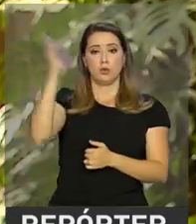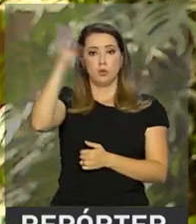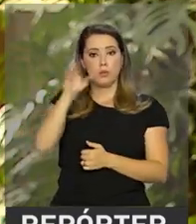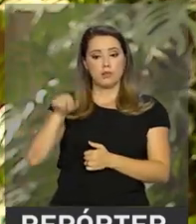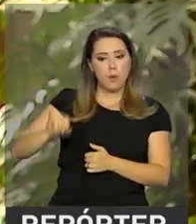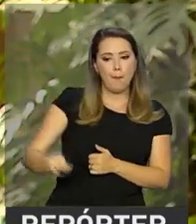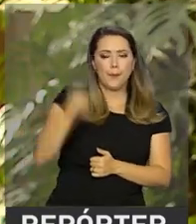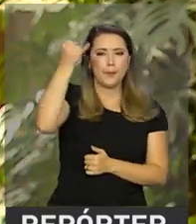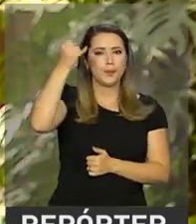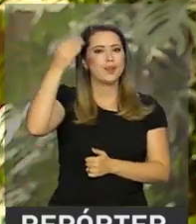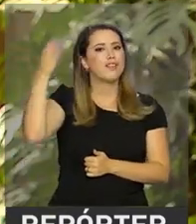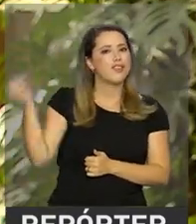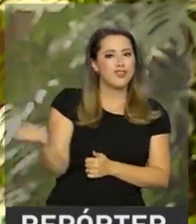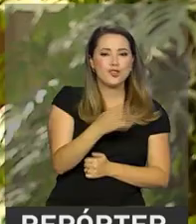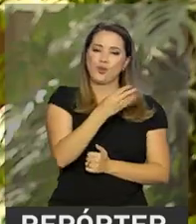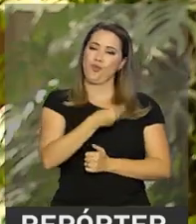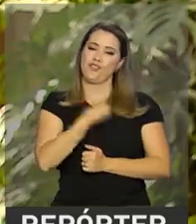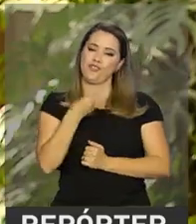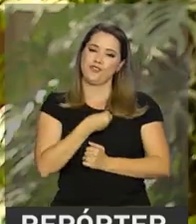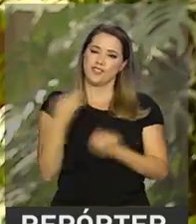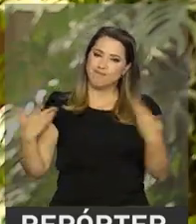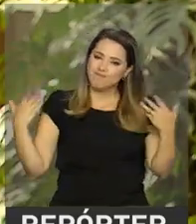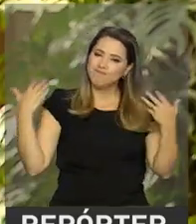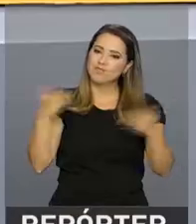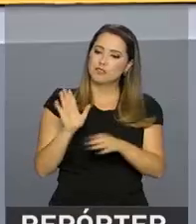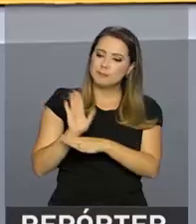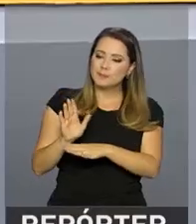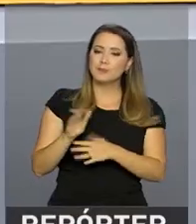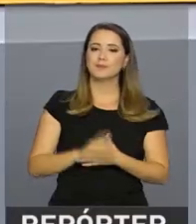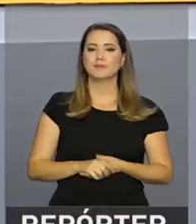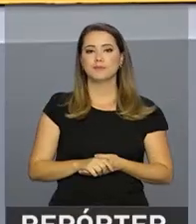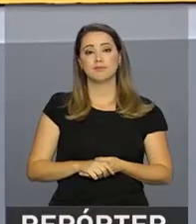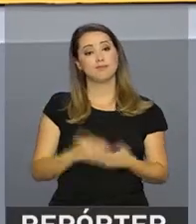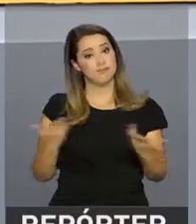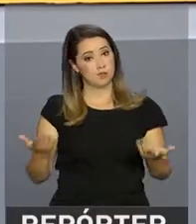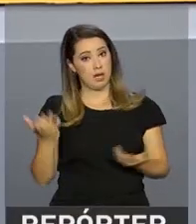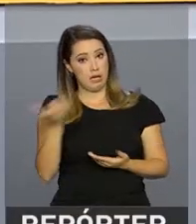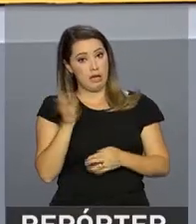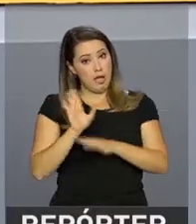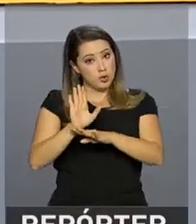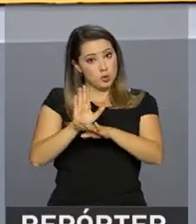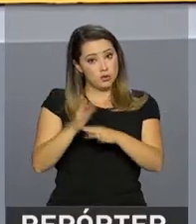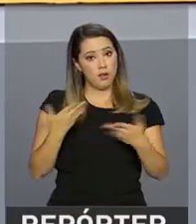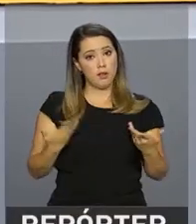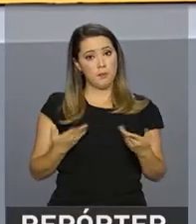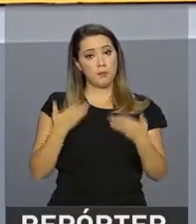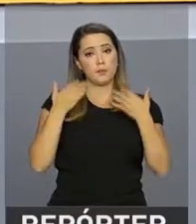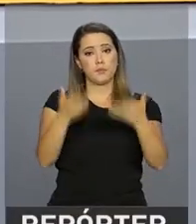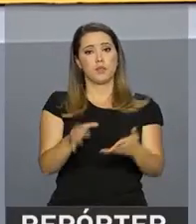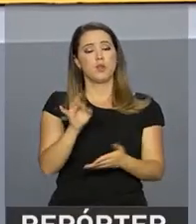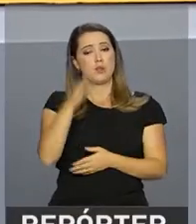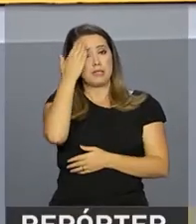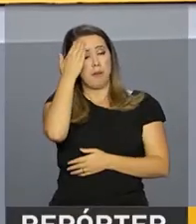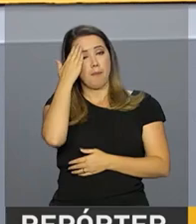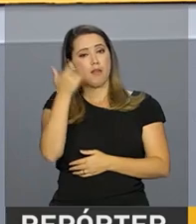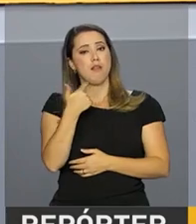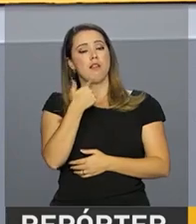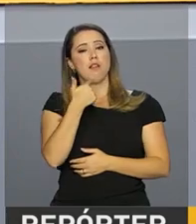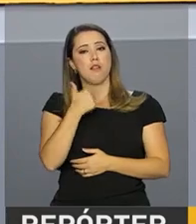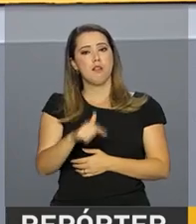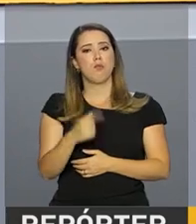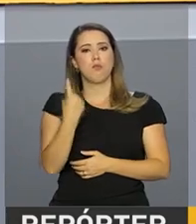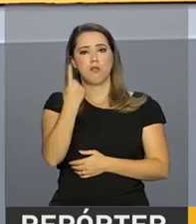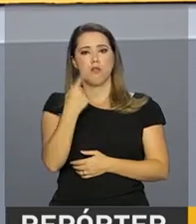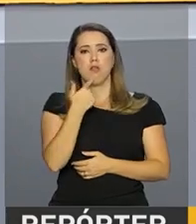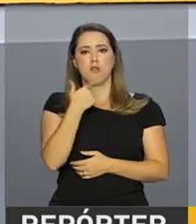oportunidade uma vida nova e fazer parte disso ficou interessado em ajudar para participar basta ser fluente em